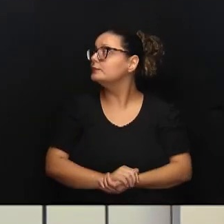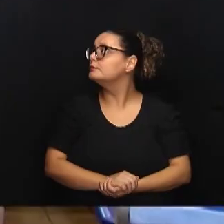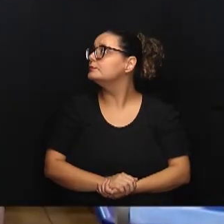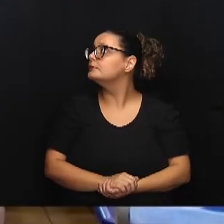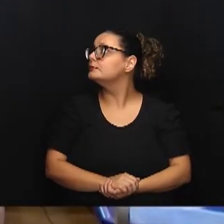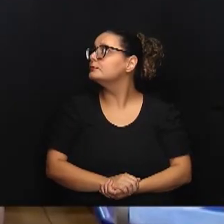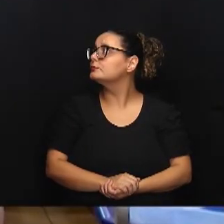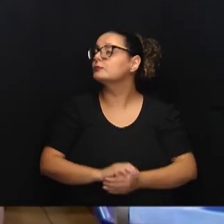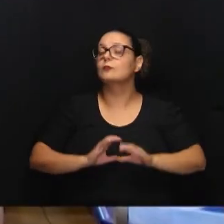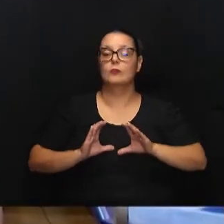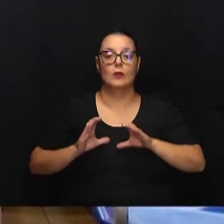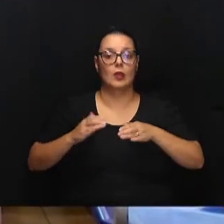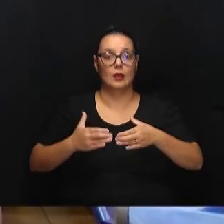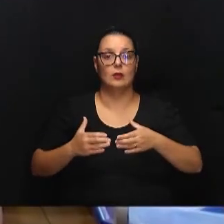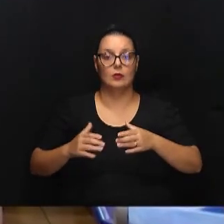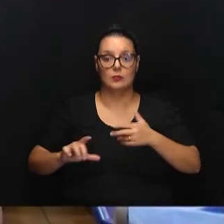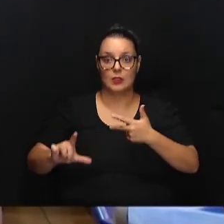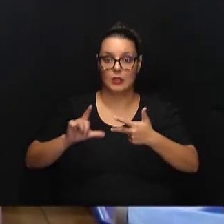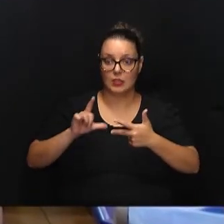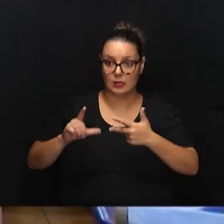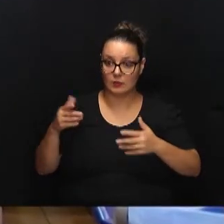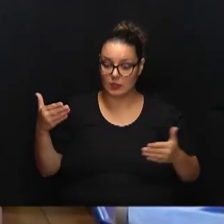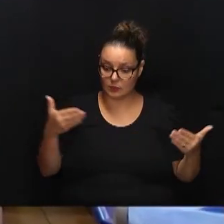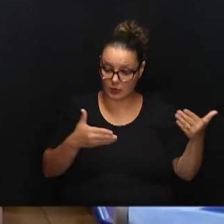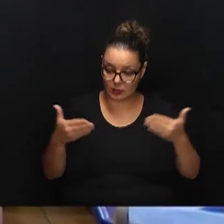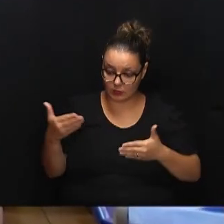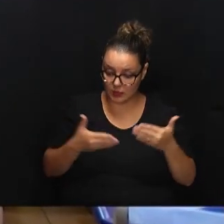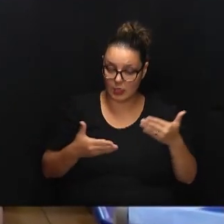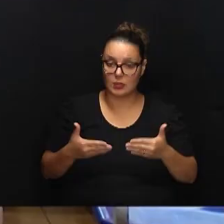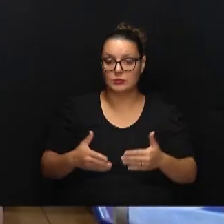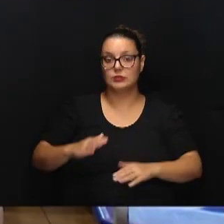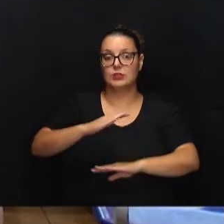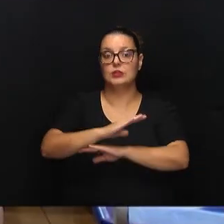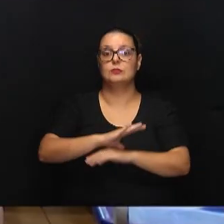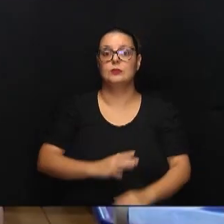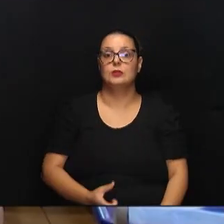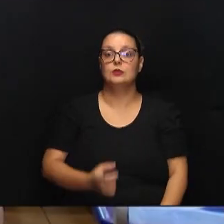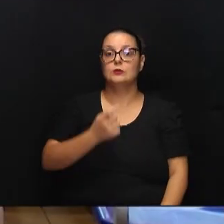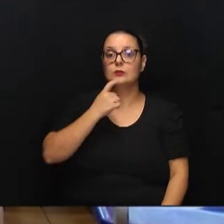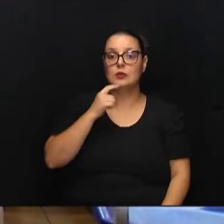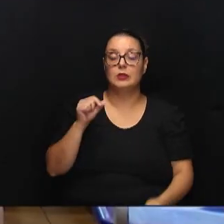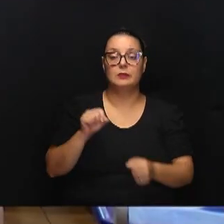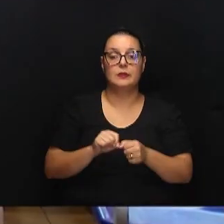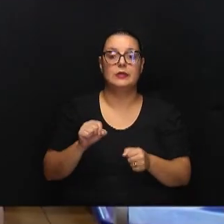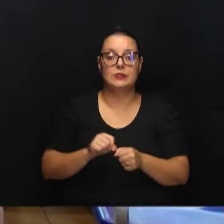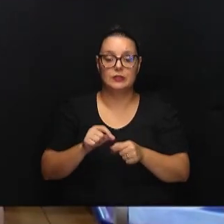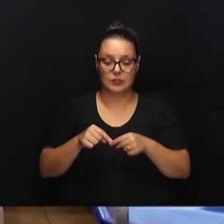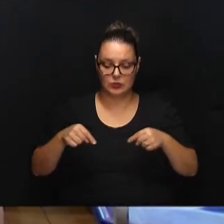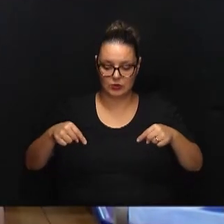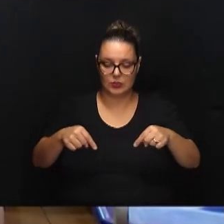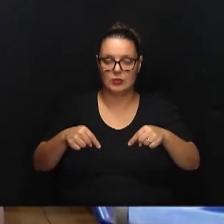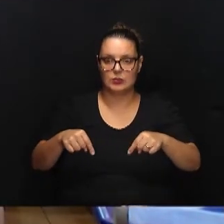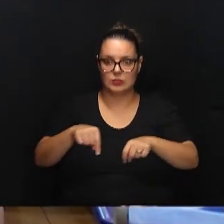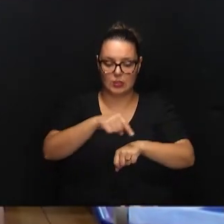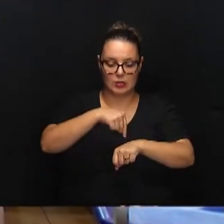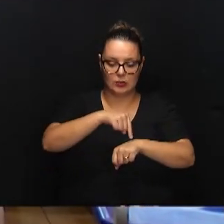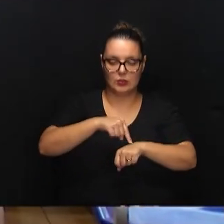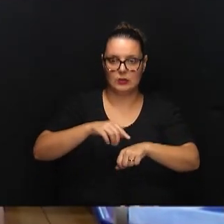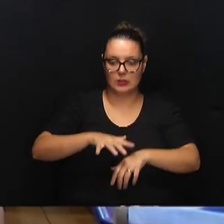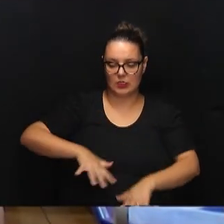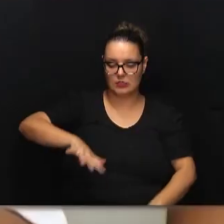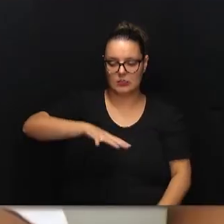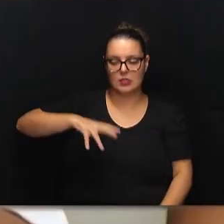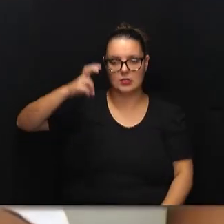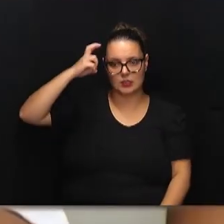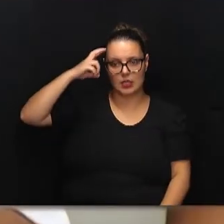A Comissão de Legislação Participativa da Câmara Municipal de Campinas realizou na Sala do Relógio, na Estação Cultura,